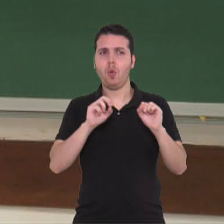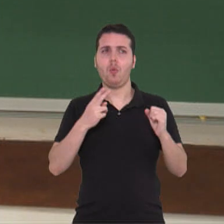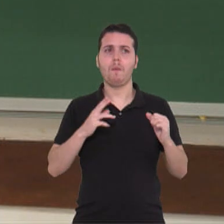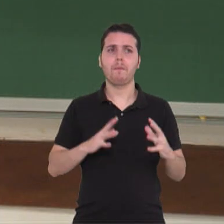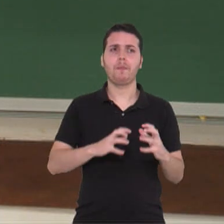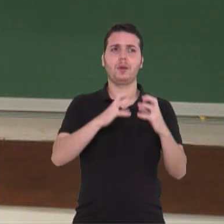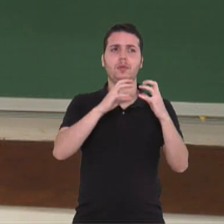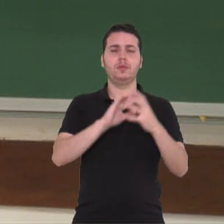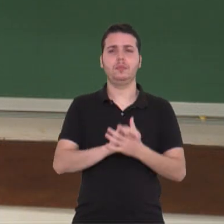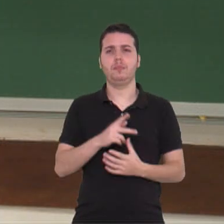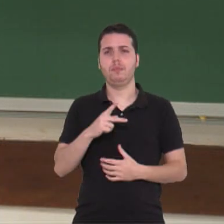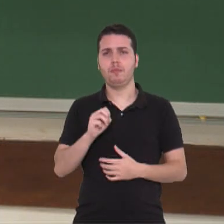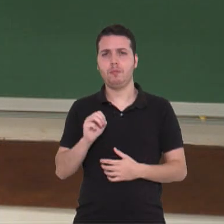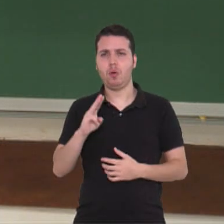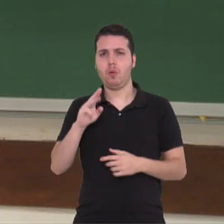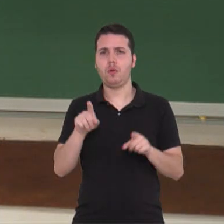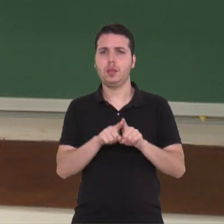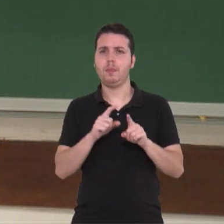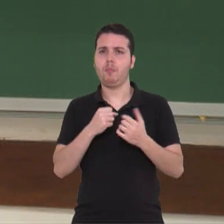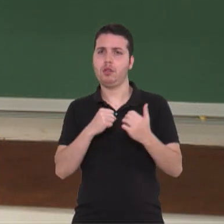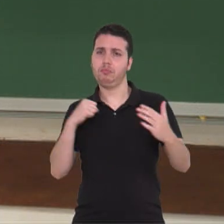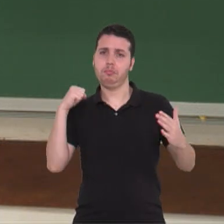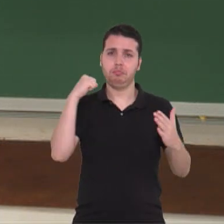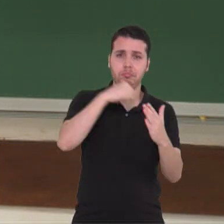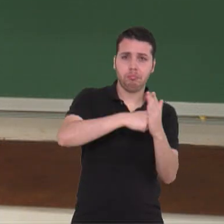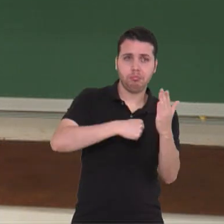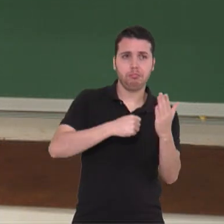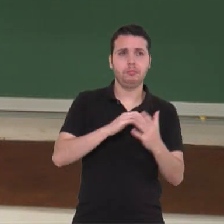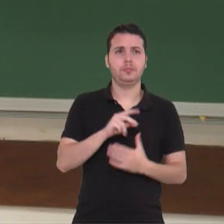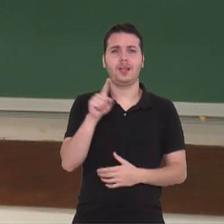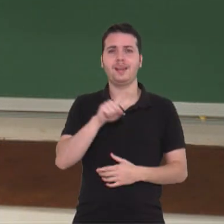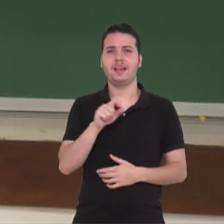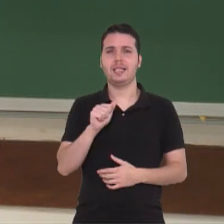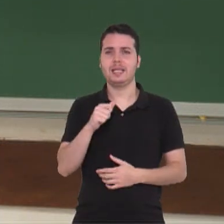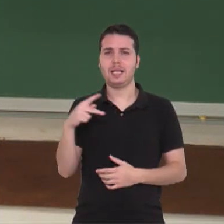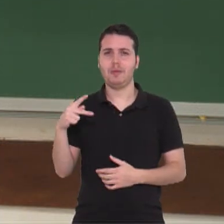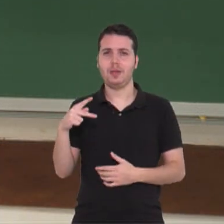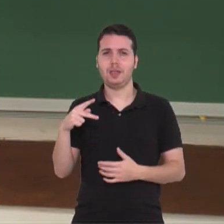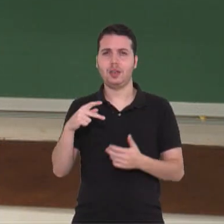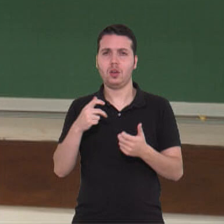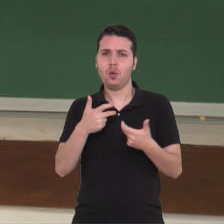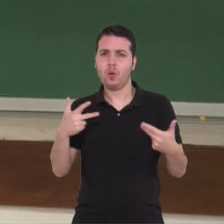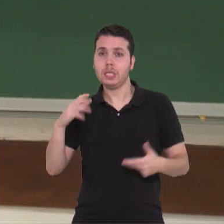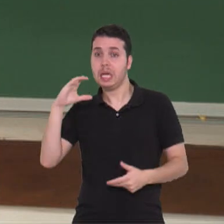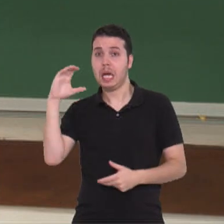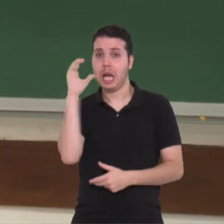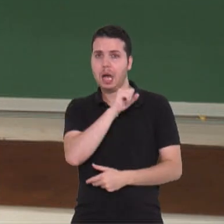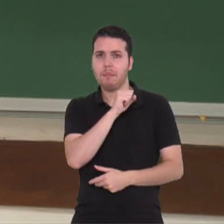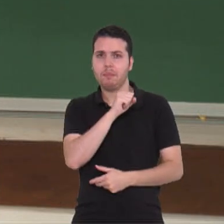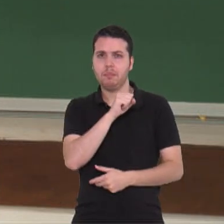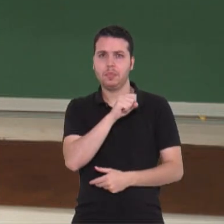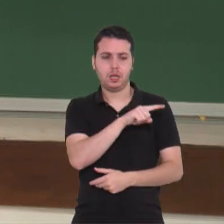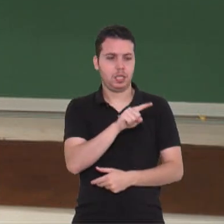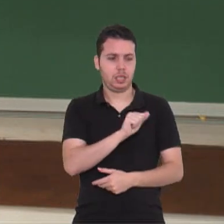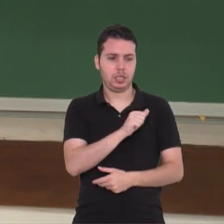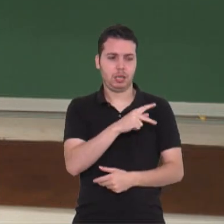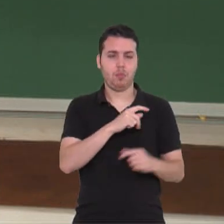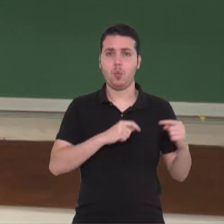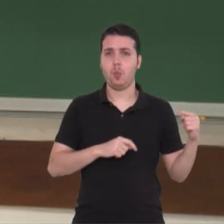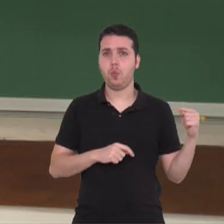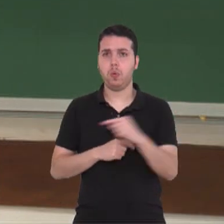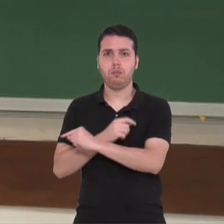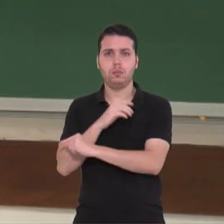Pode ser. Pou. Também pode ser um soco. Zap. Alguma coisa que foi rápido e passou